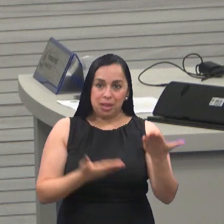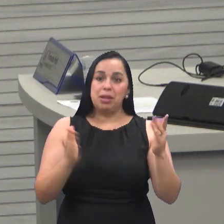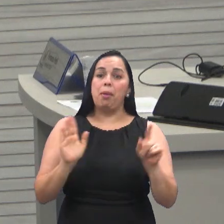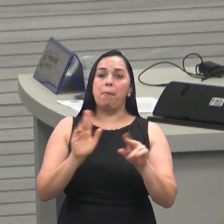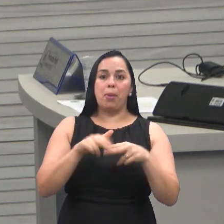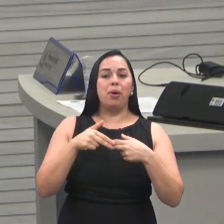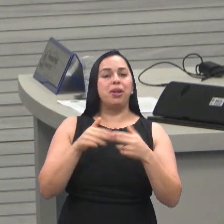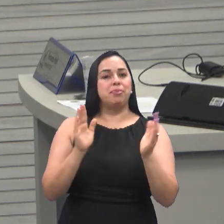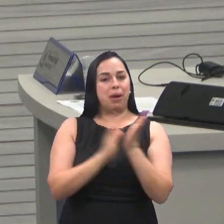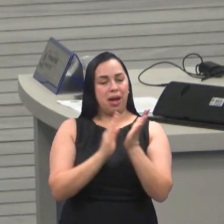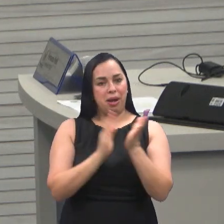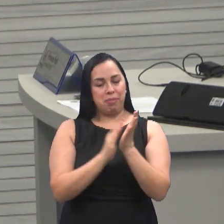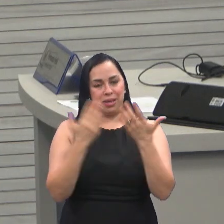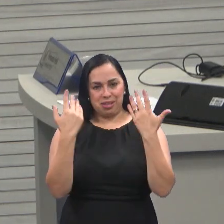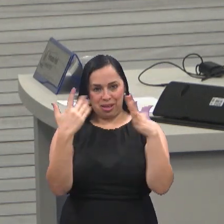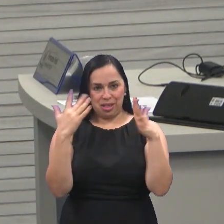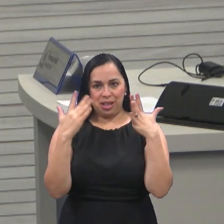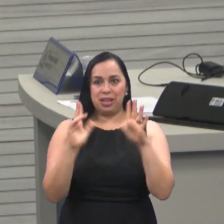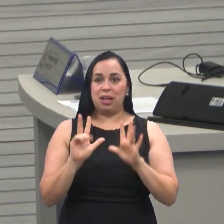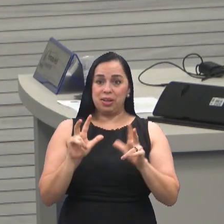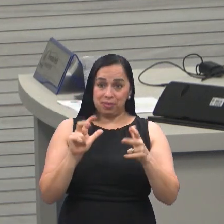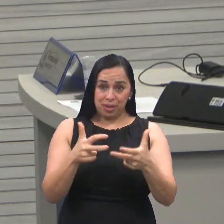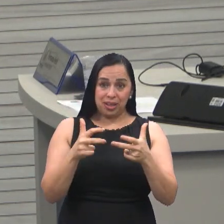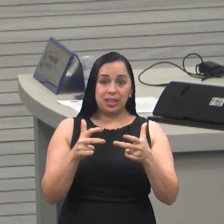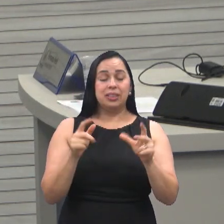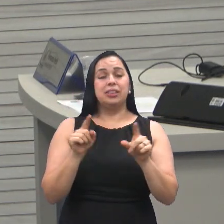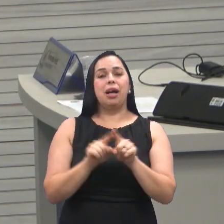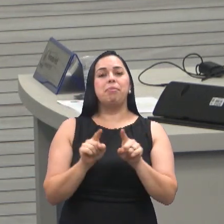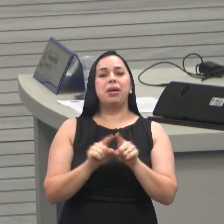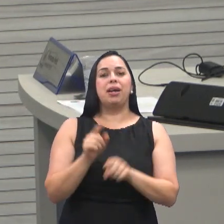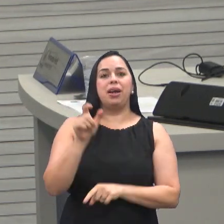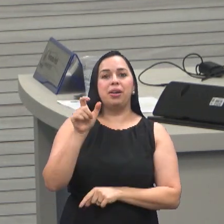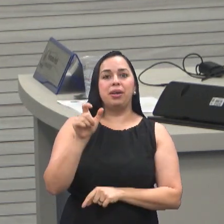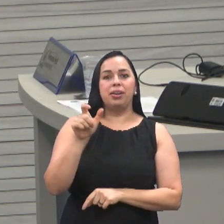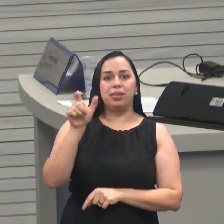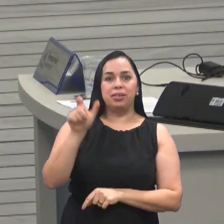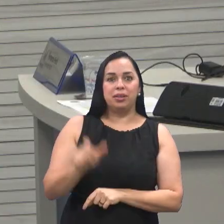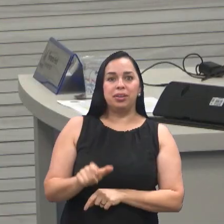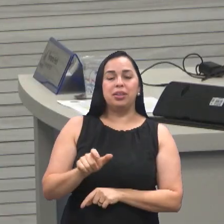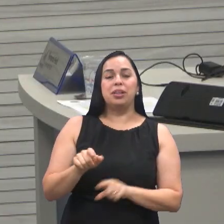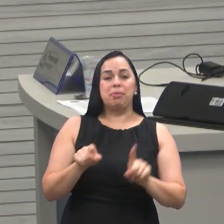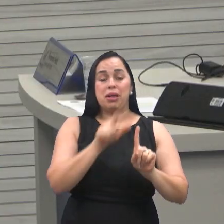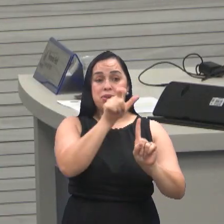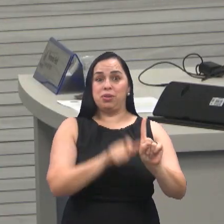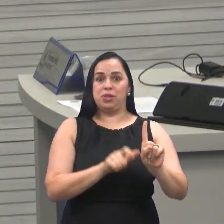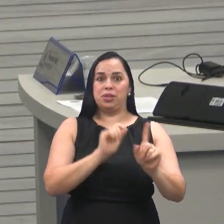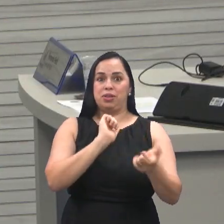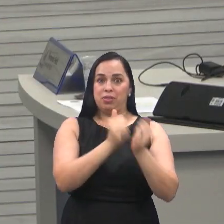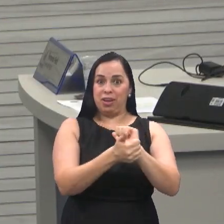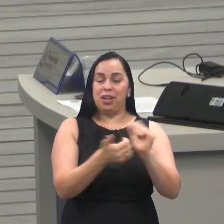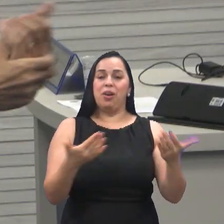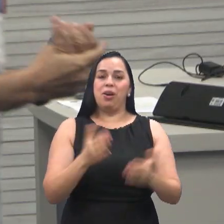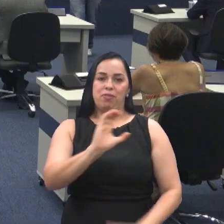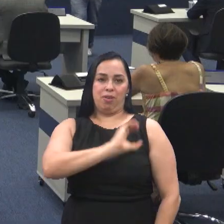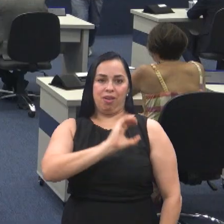ao Legislativo de São José dos Campos e, mais uma vez, parabéns ao Yuri Alberto e vai Corinthians hoje.